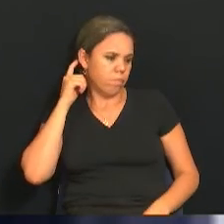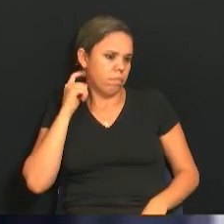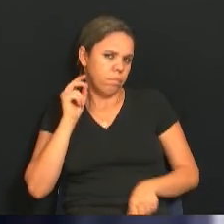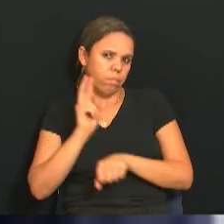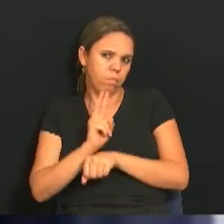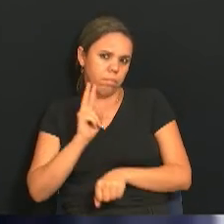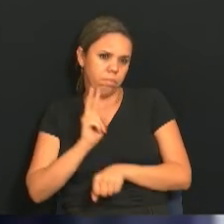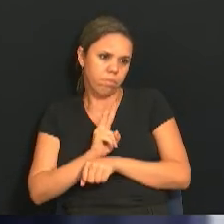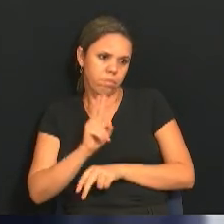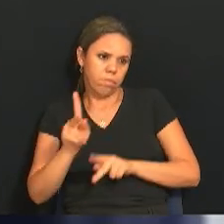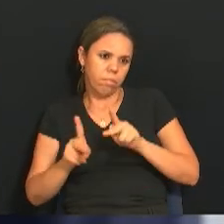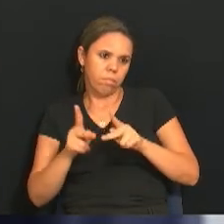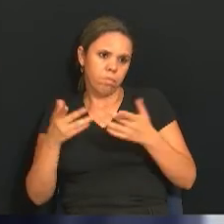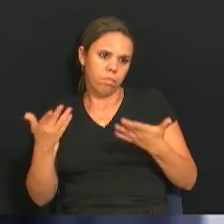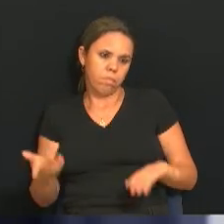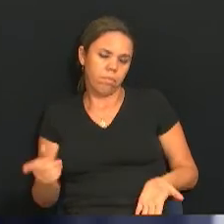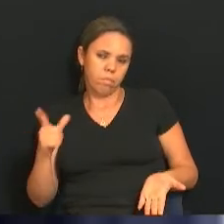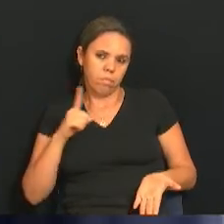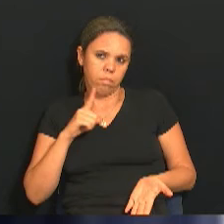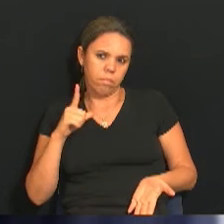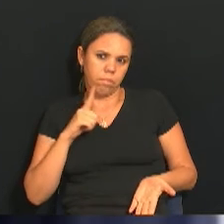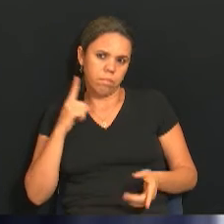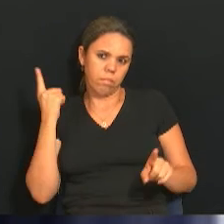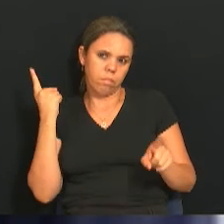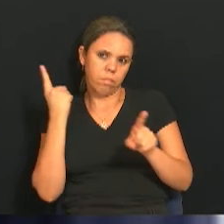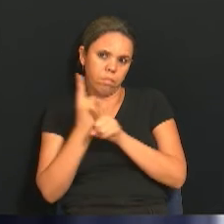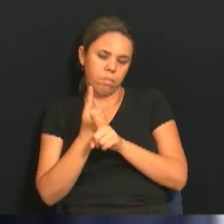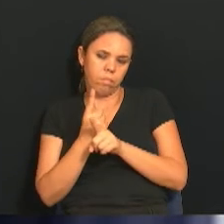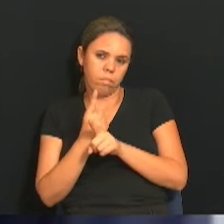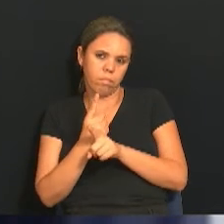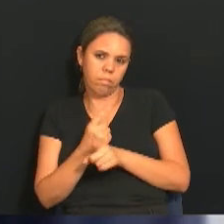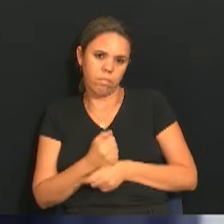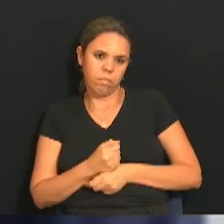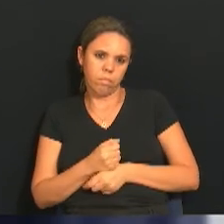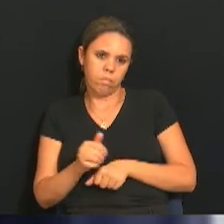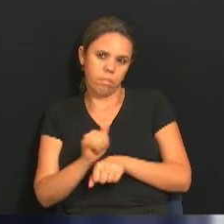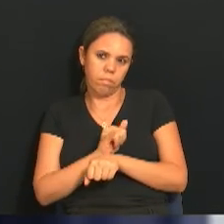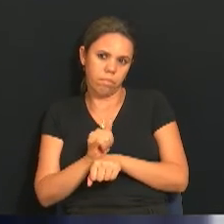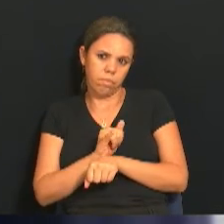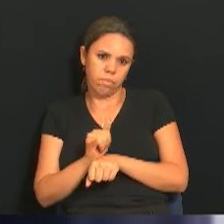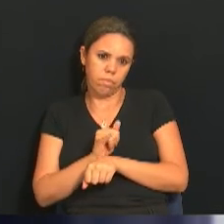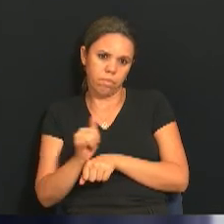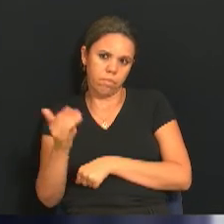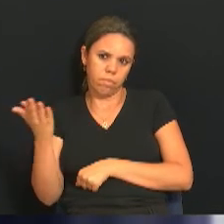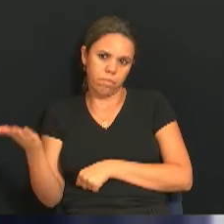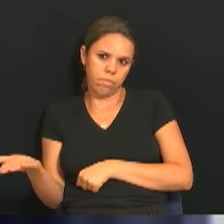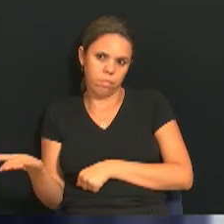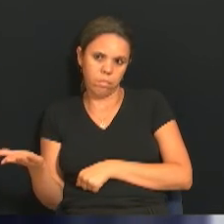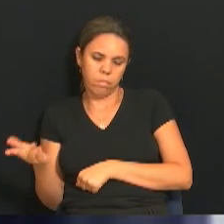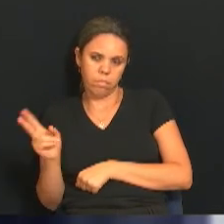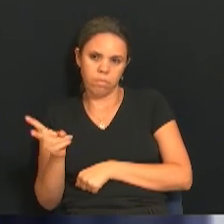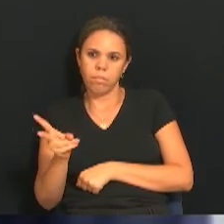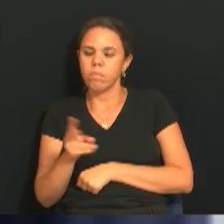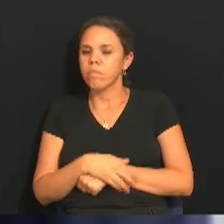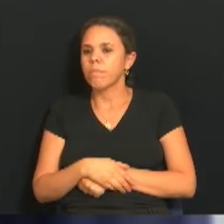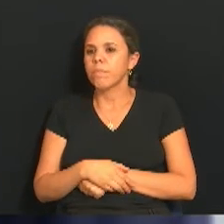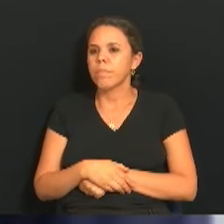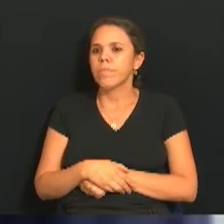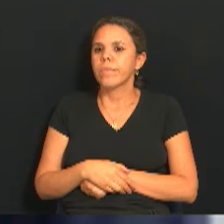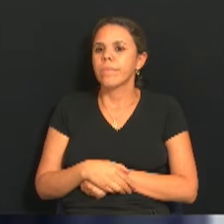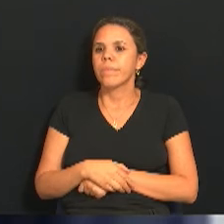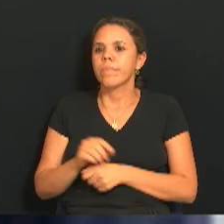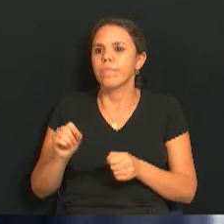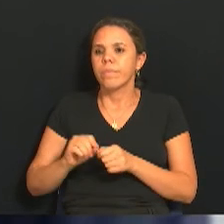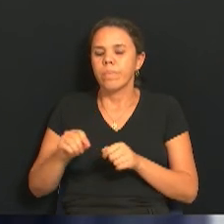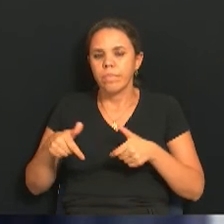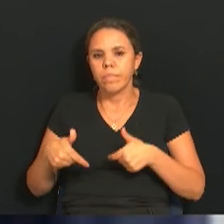pessoas. Então, temos que encontrar essas ferramentas. Também, a Polícia Militar continua, como sempre, né, fazendo as suas